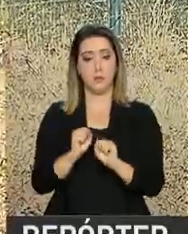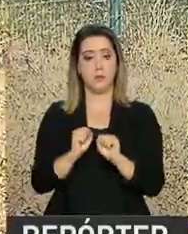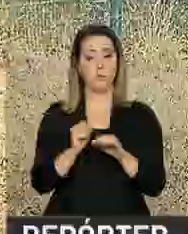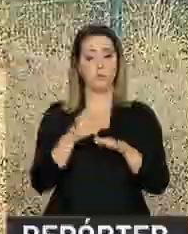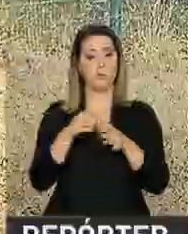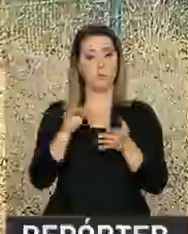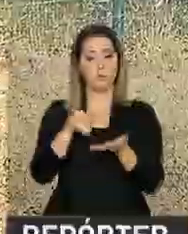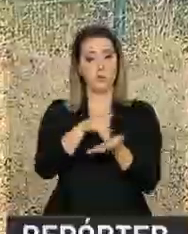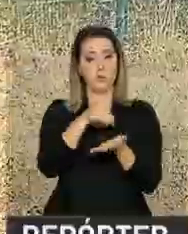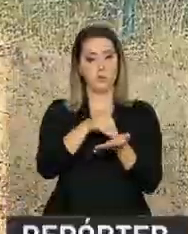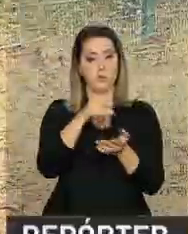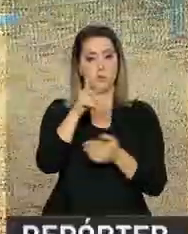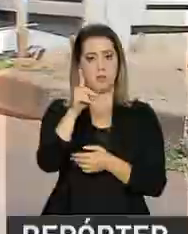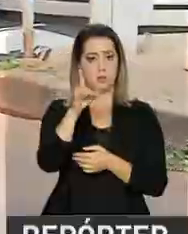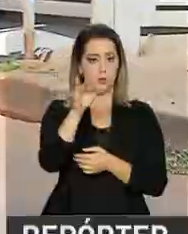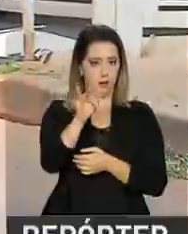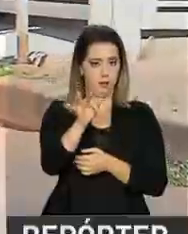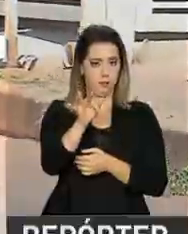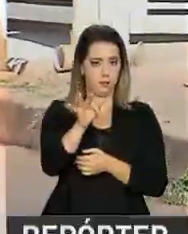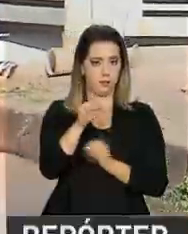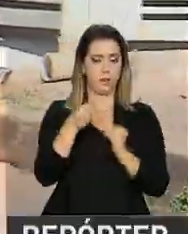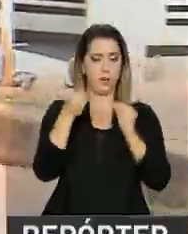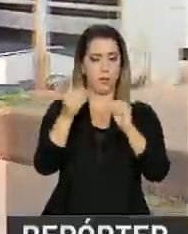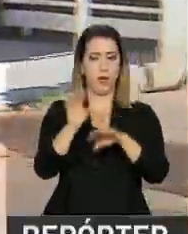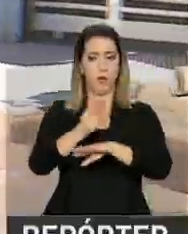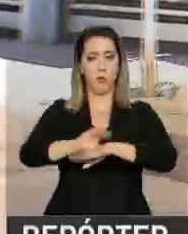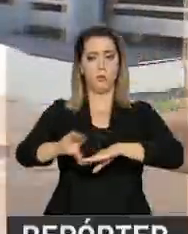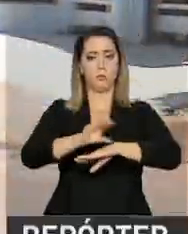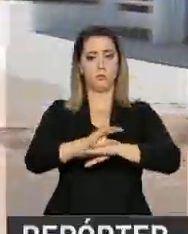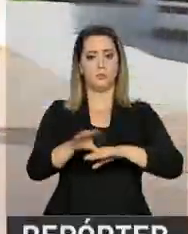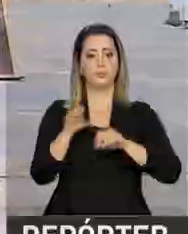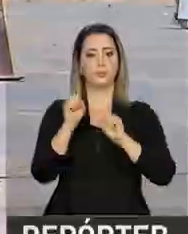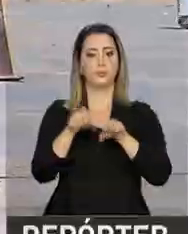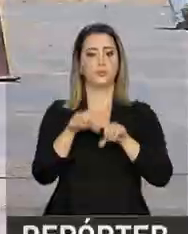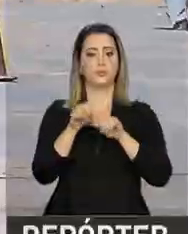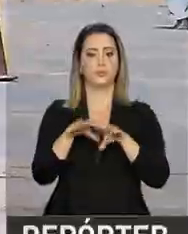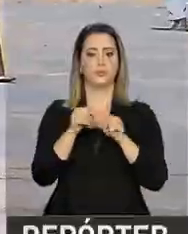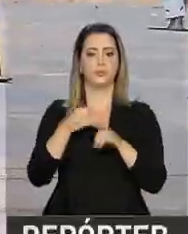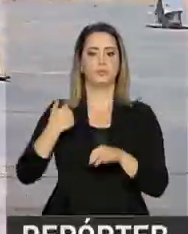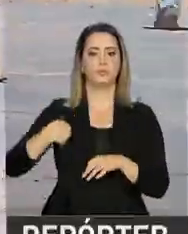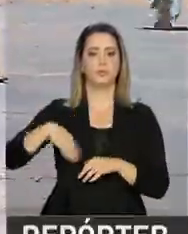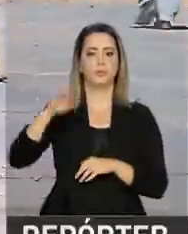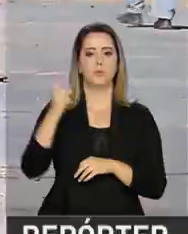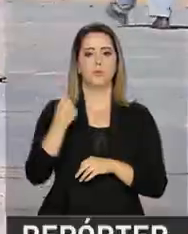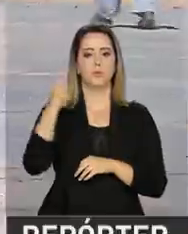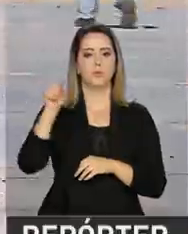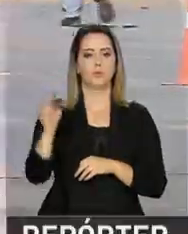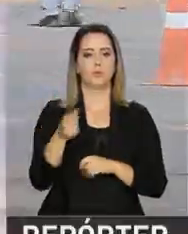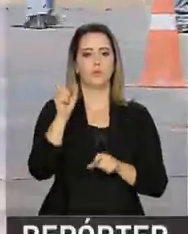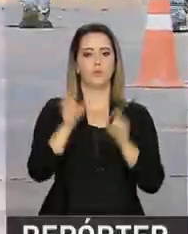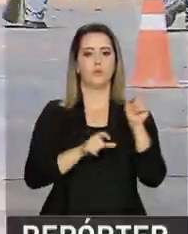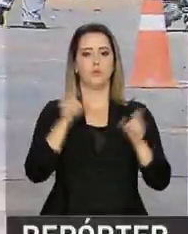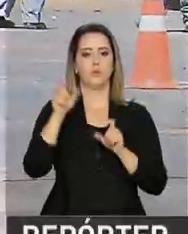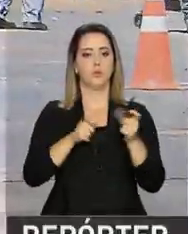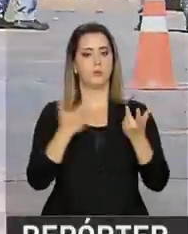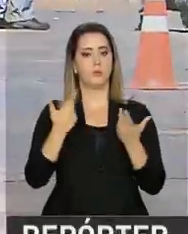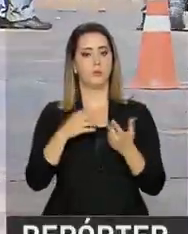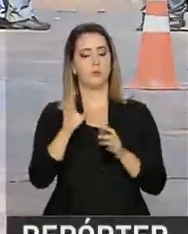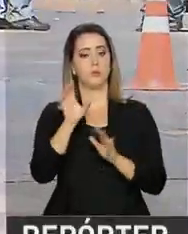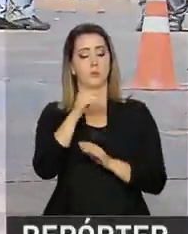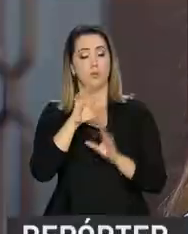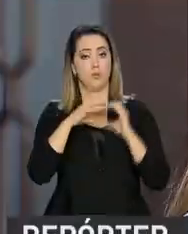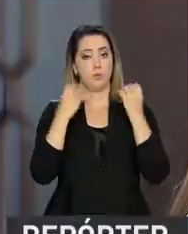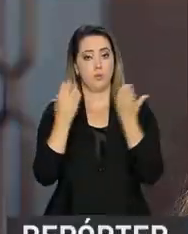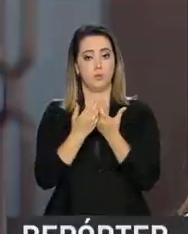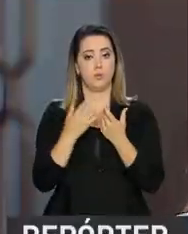de Saúde do Distrito Federal a dar curso de capacitação para mais de 1.000 agentes comunitários nas novas